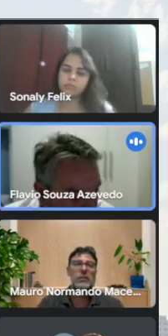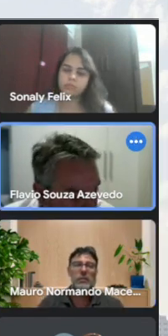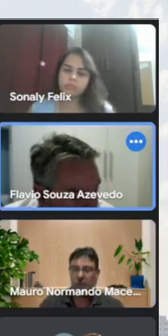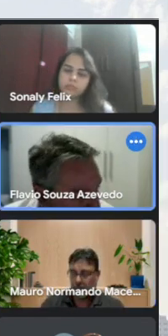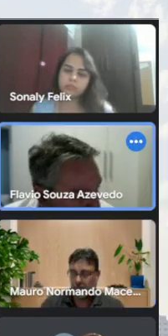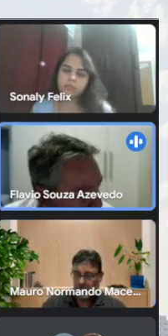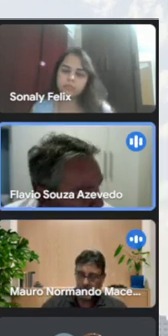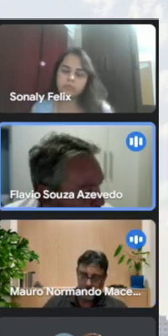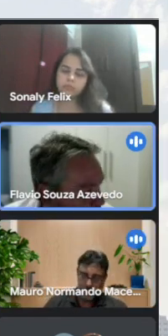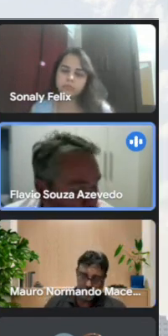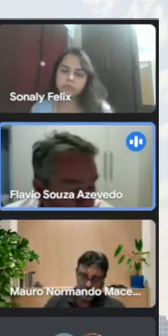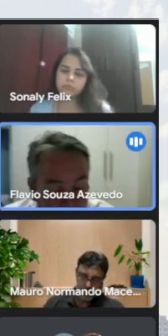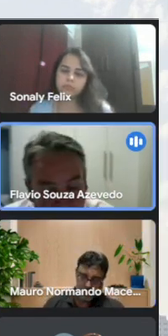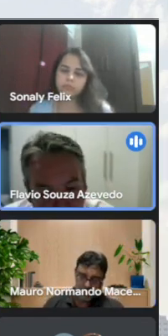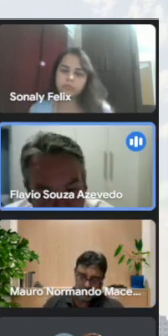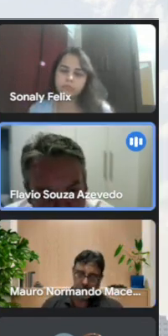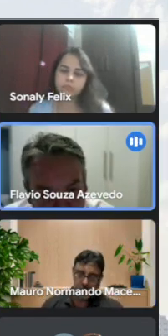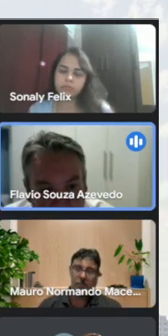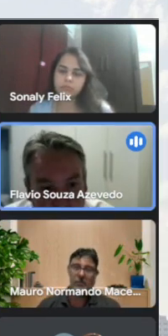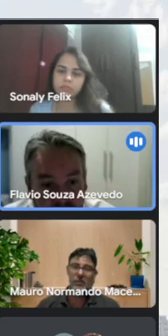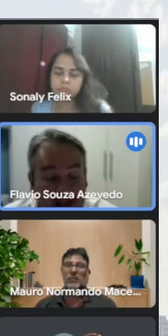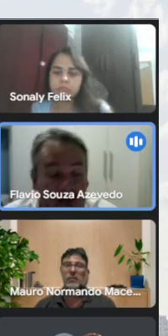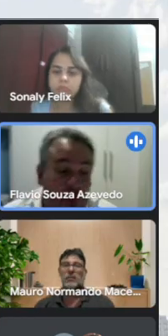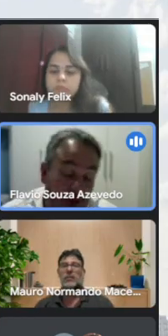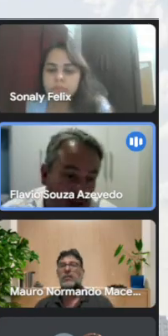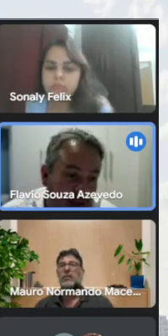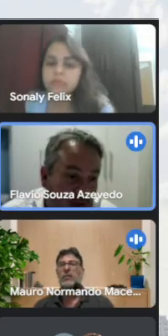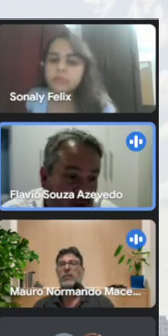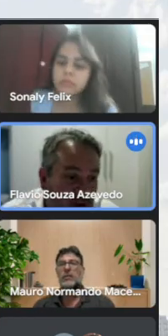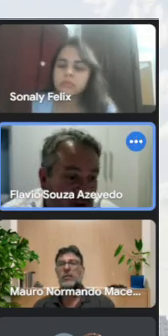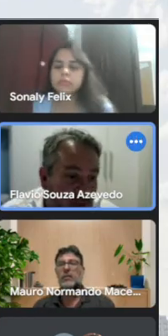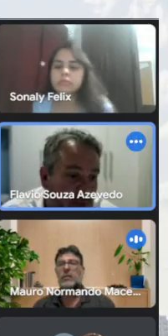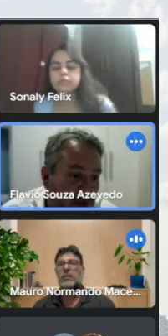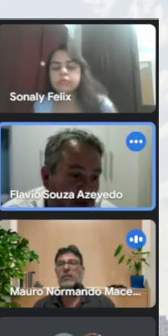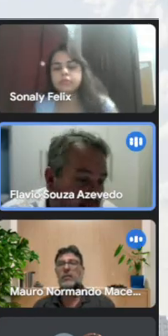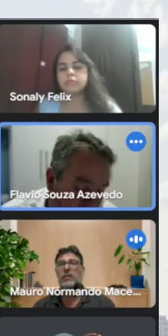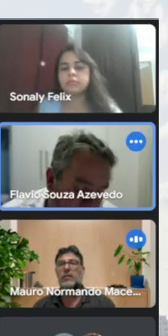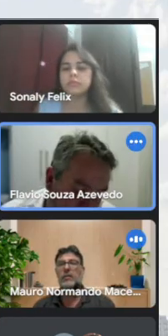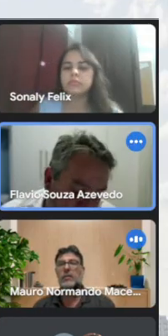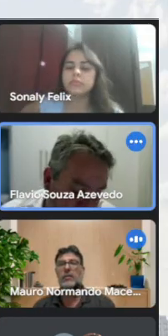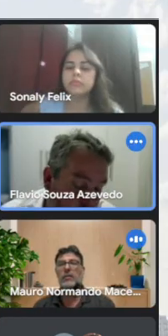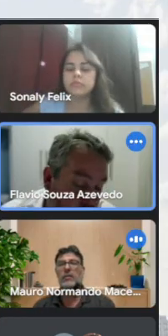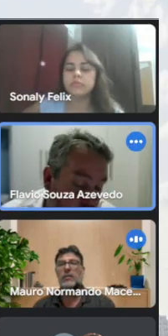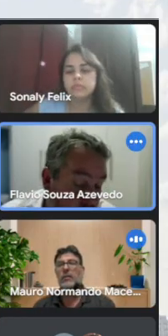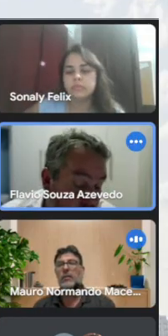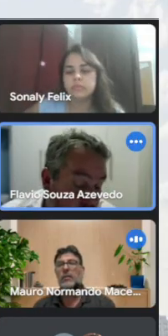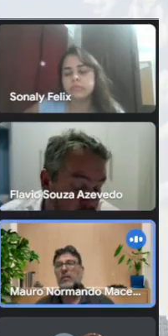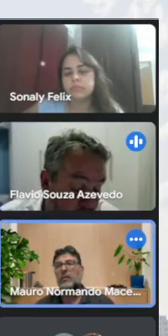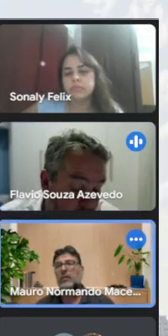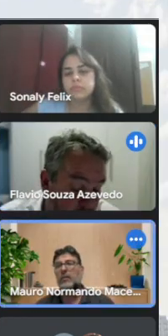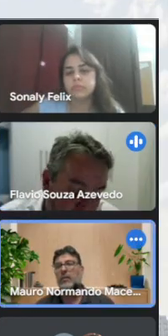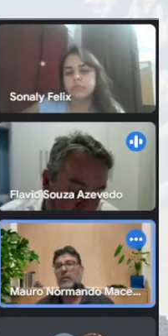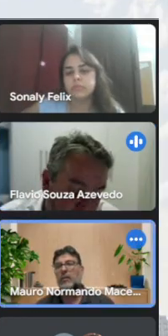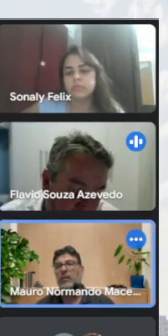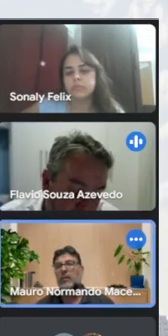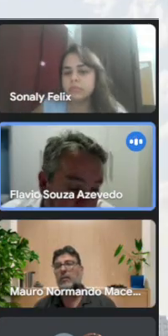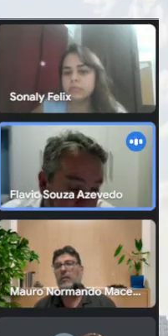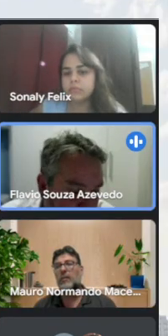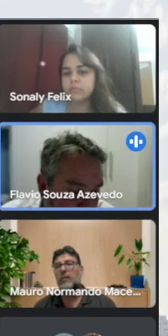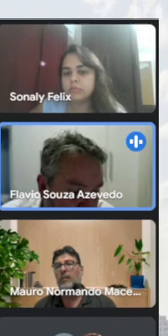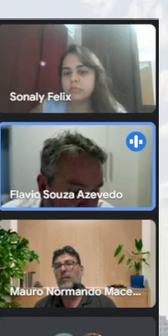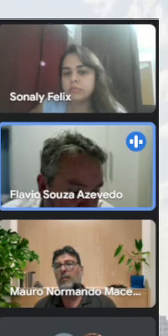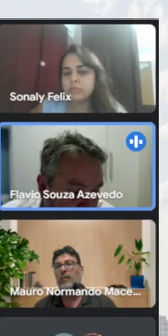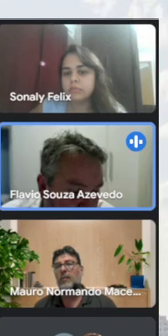um jardim de chuva, um sistema de biorretenção, porque se subir o nível do lençol freático,